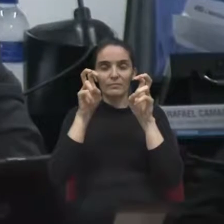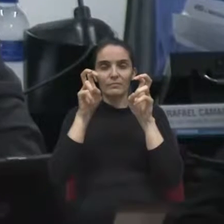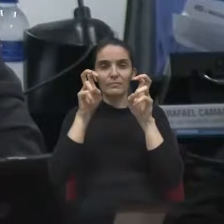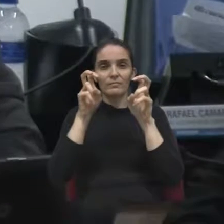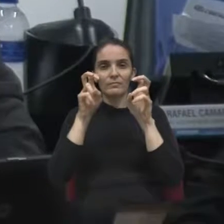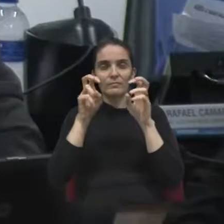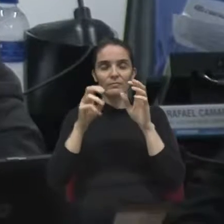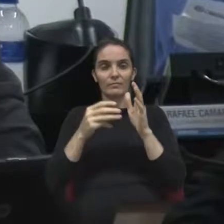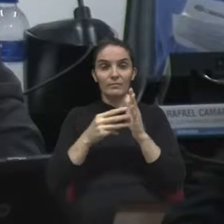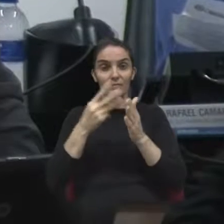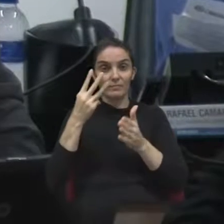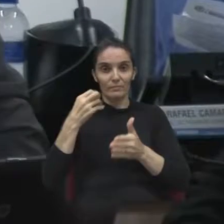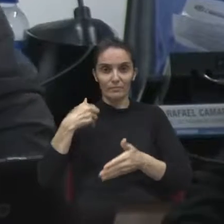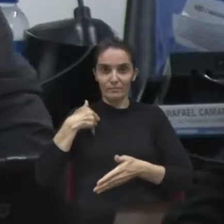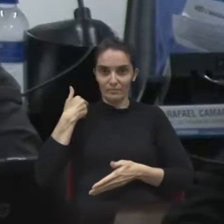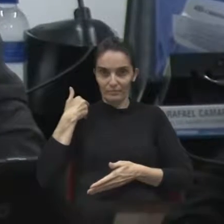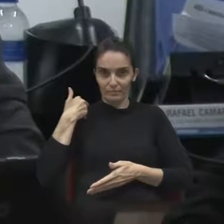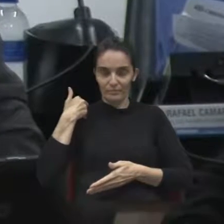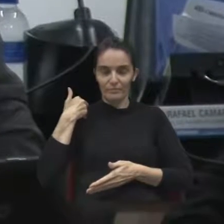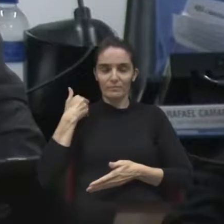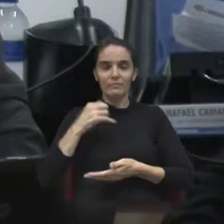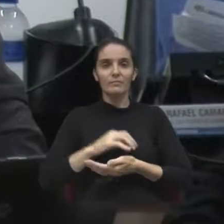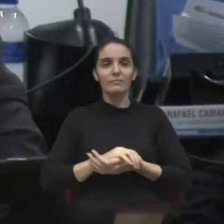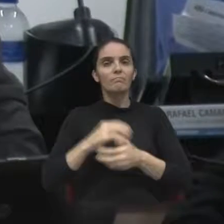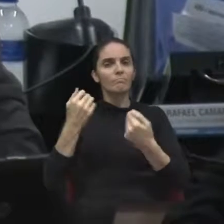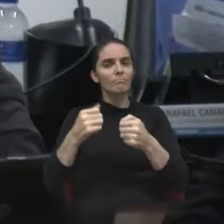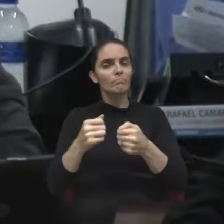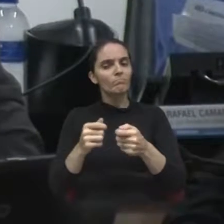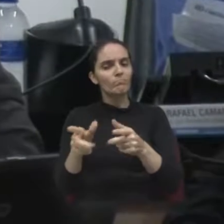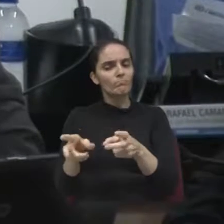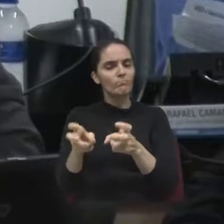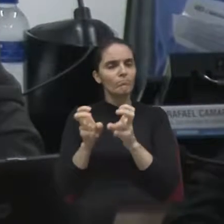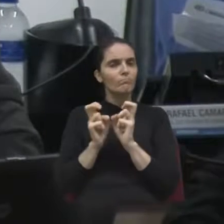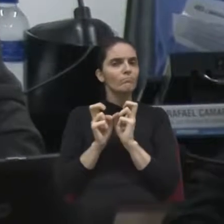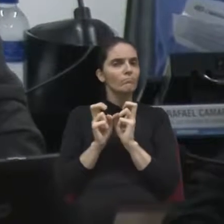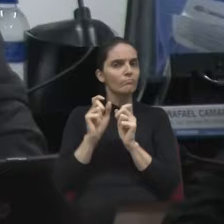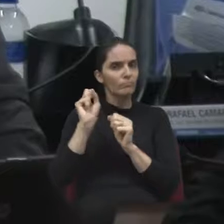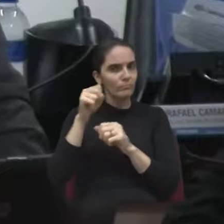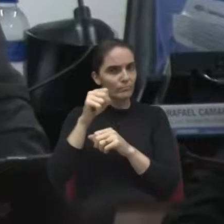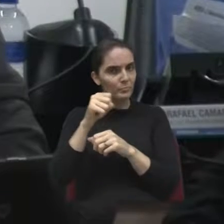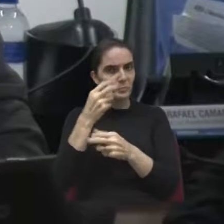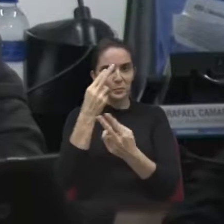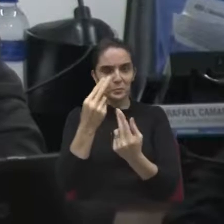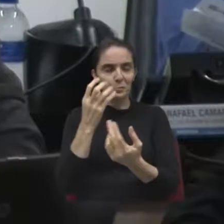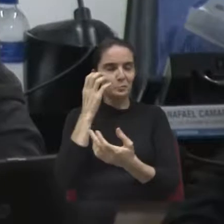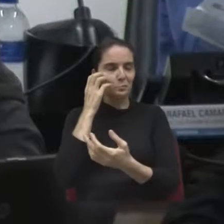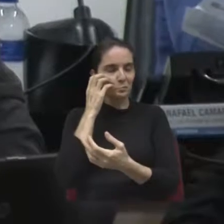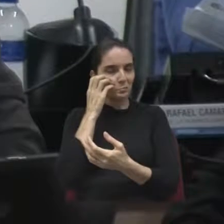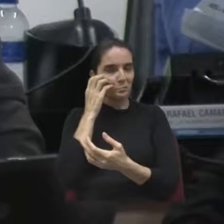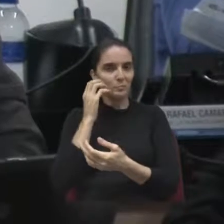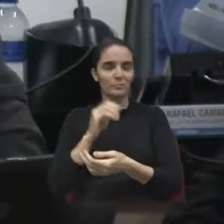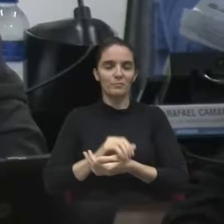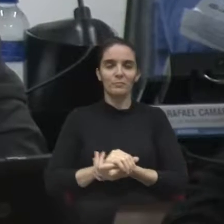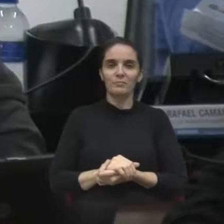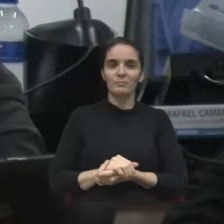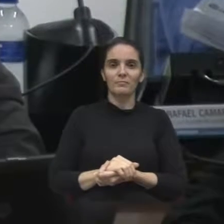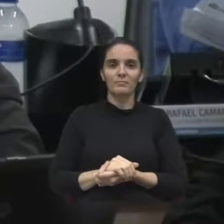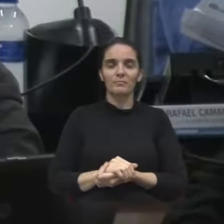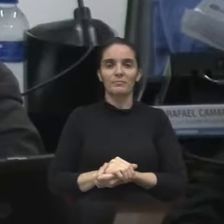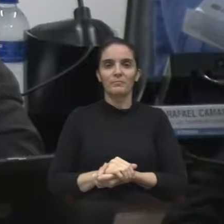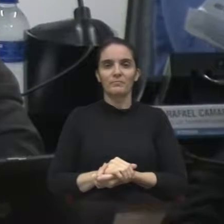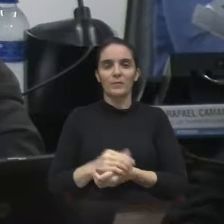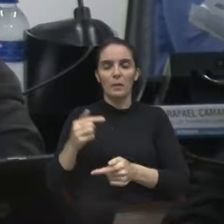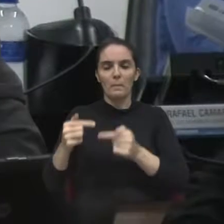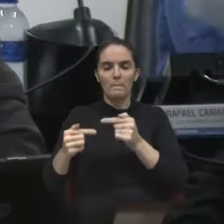idade, ela precisa ter esse olhar realmente como o senhor tem, que traz políticas